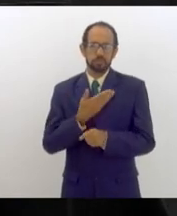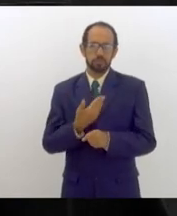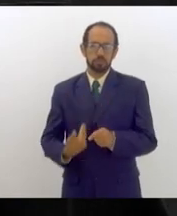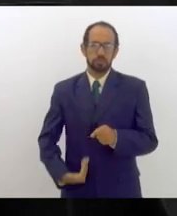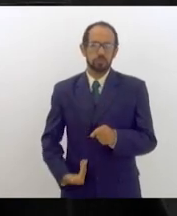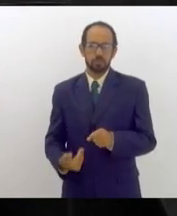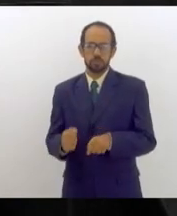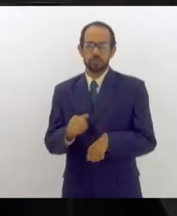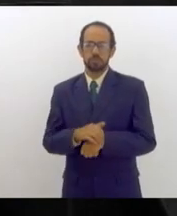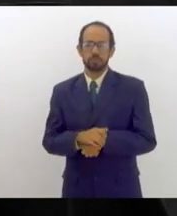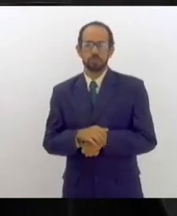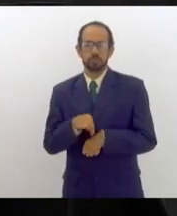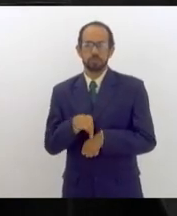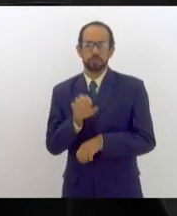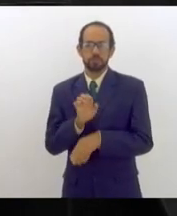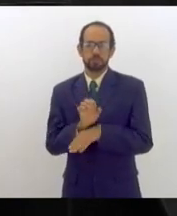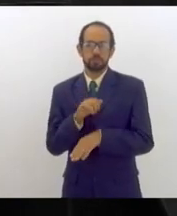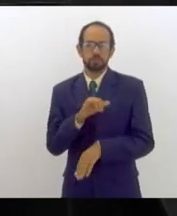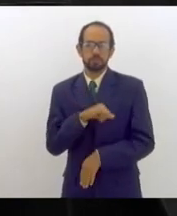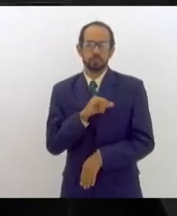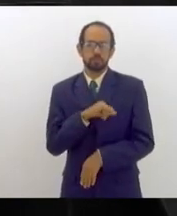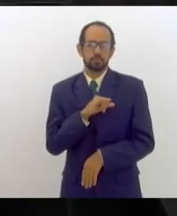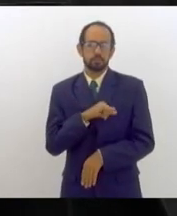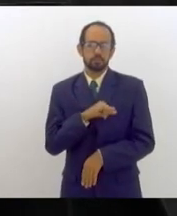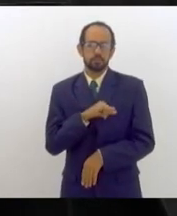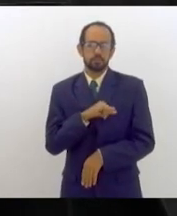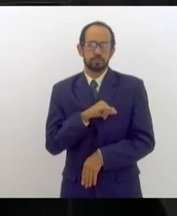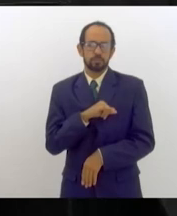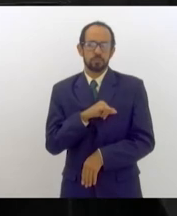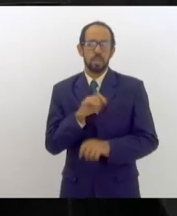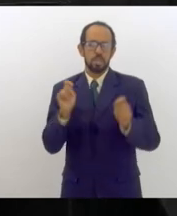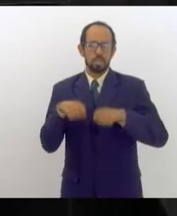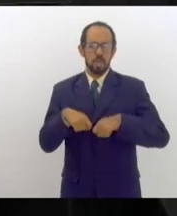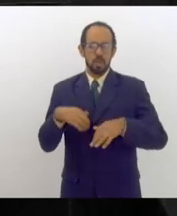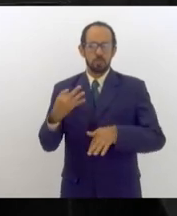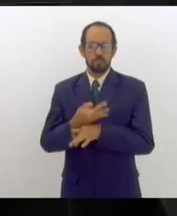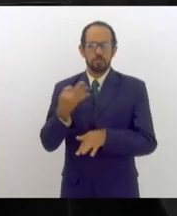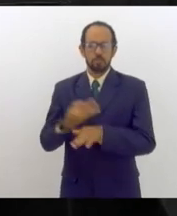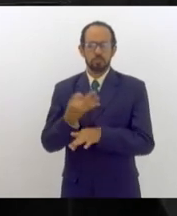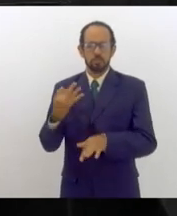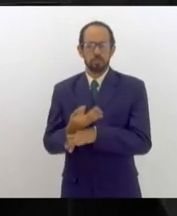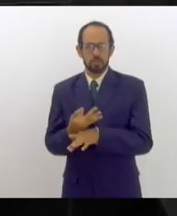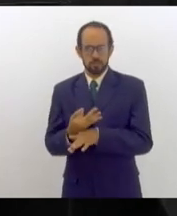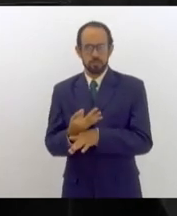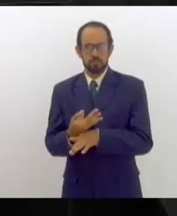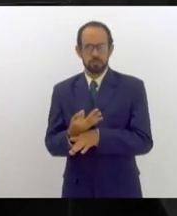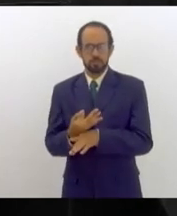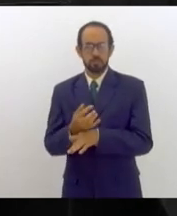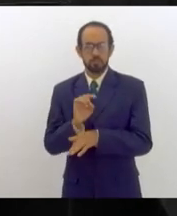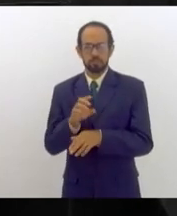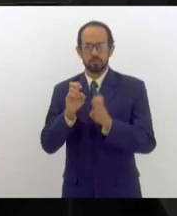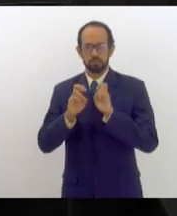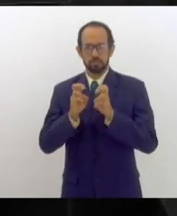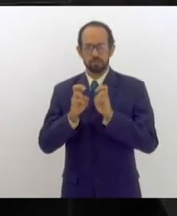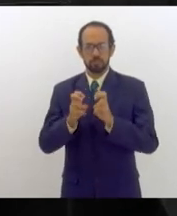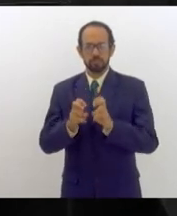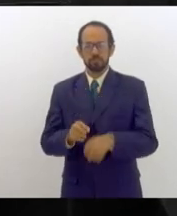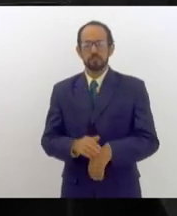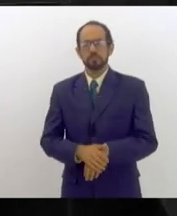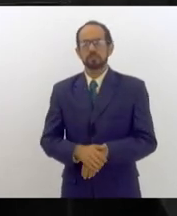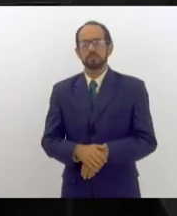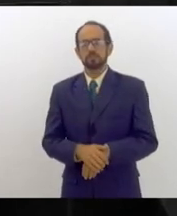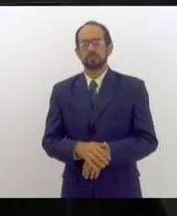aqui do Estado do Rio de Janeiro não é algo que não seja insuportável tô falando só do trem mas